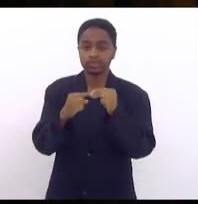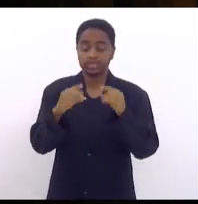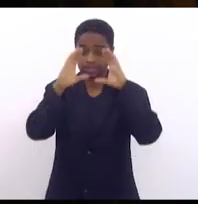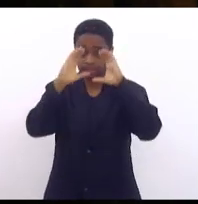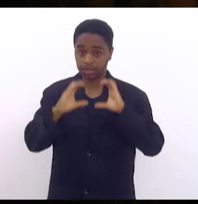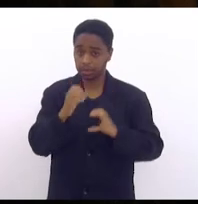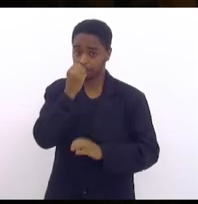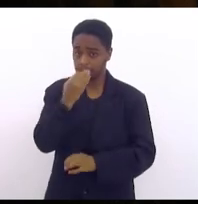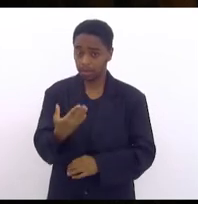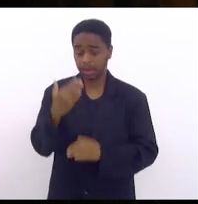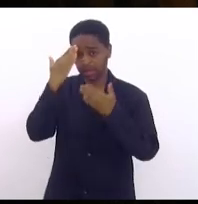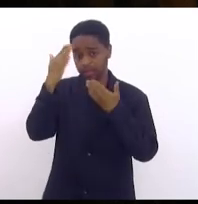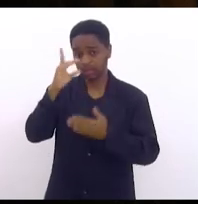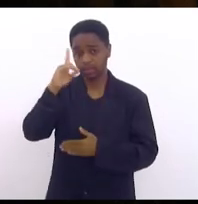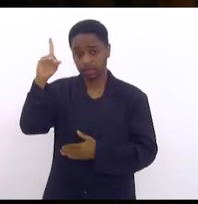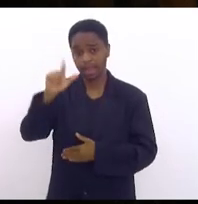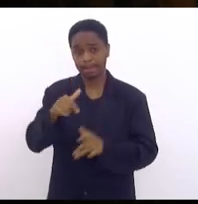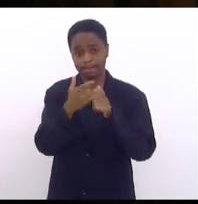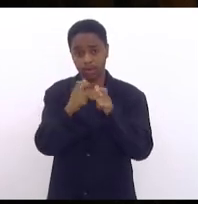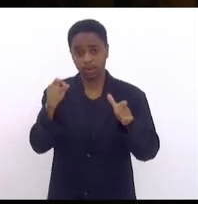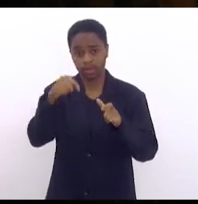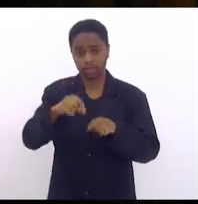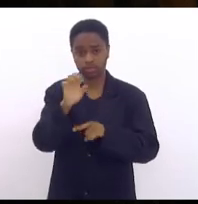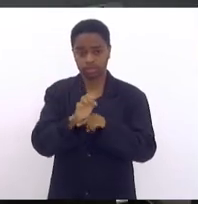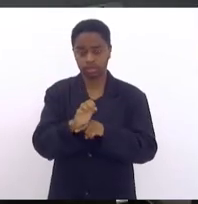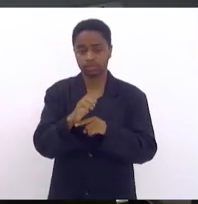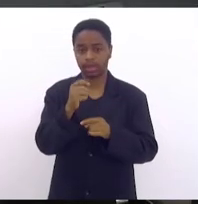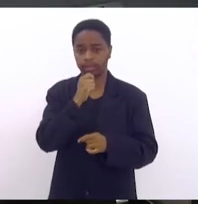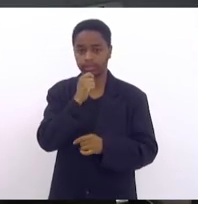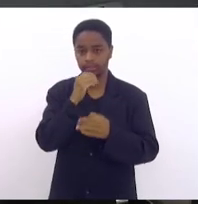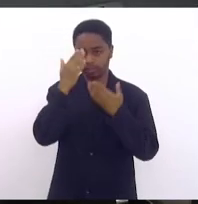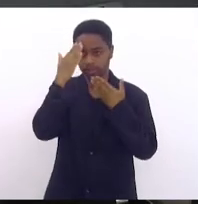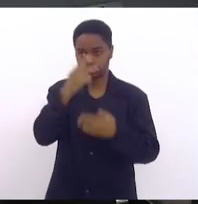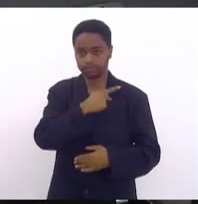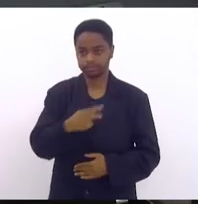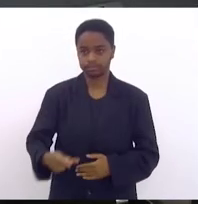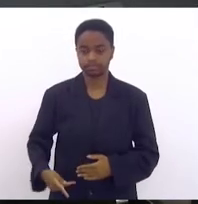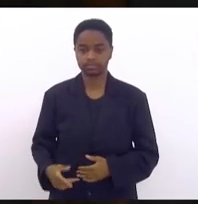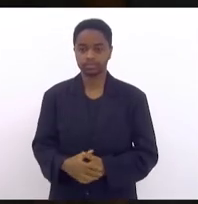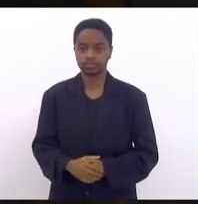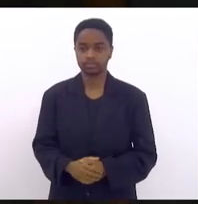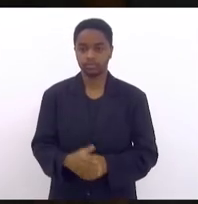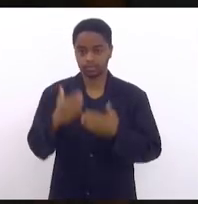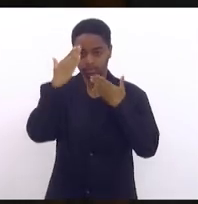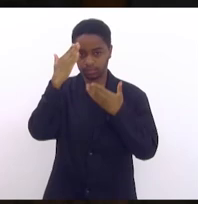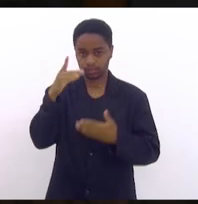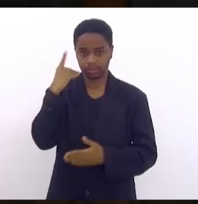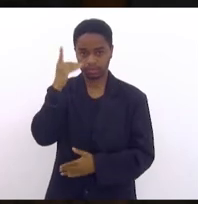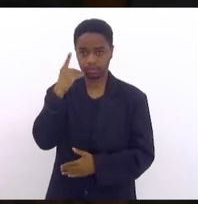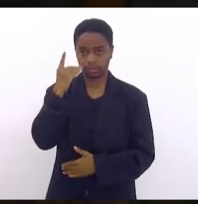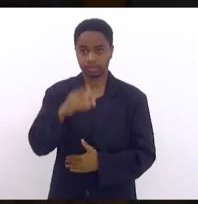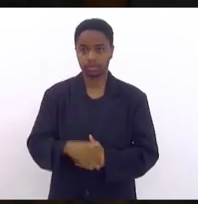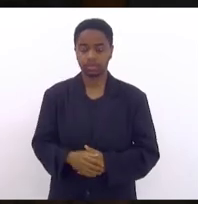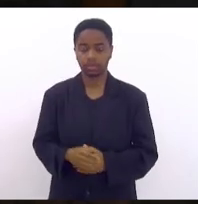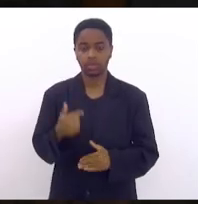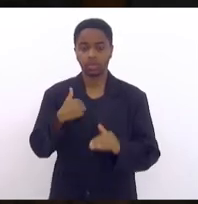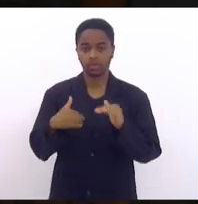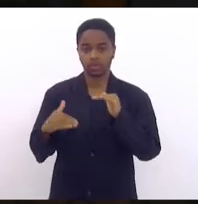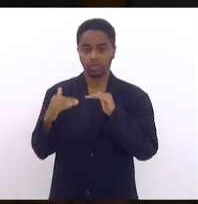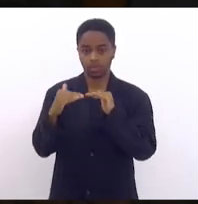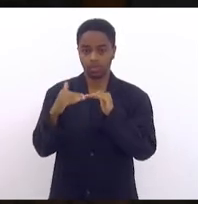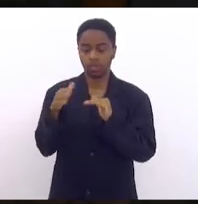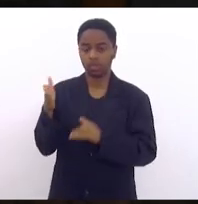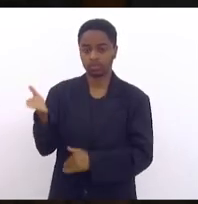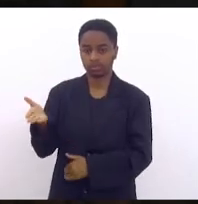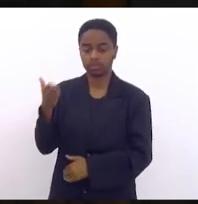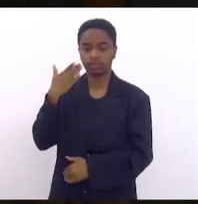a Deus ainda é a maioria nesse Estado, pretende. Obrigado, senhor presidente. Obrigado, deputado Rodrigo Amorim. Corroboro a tua